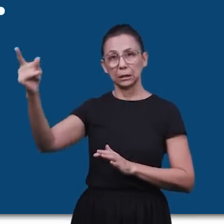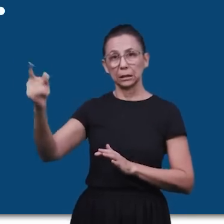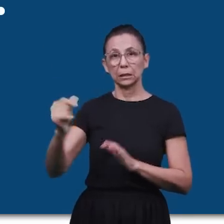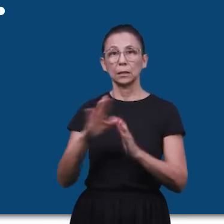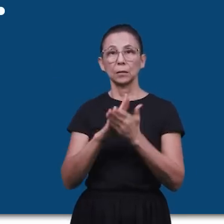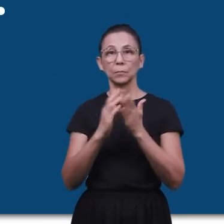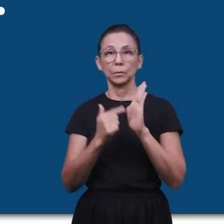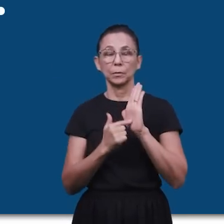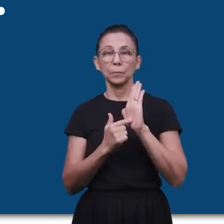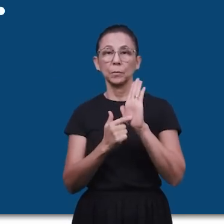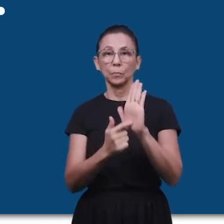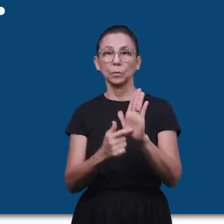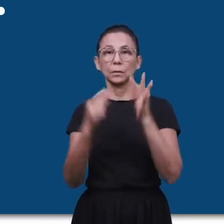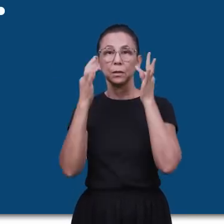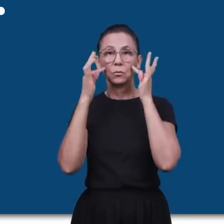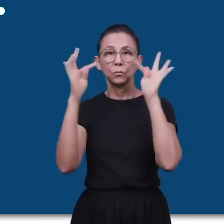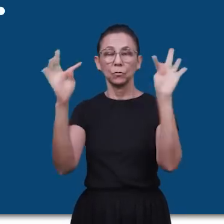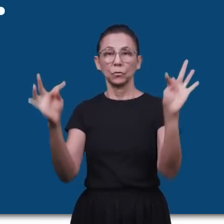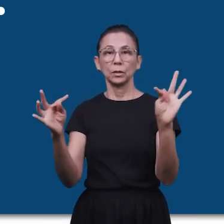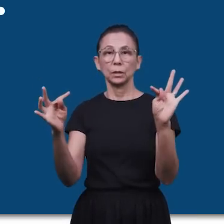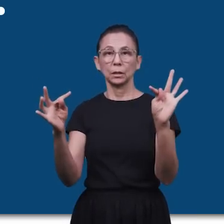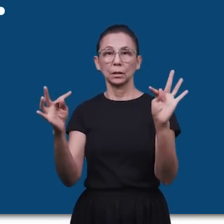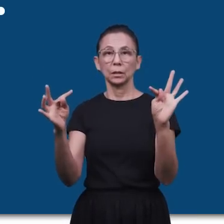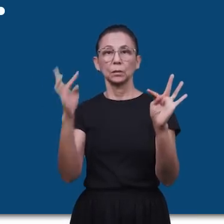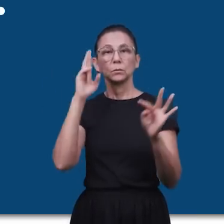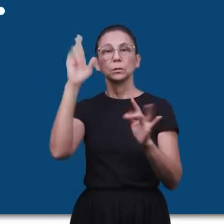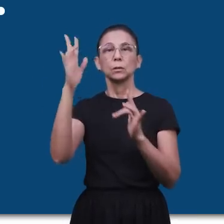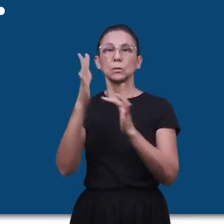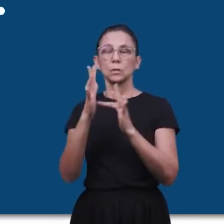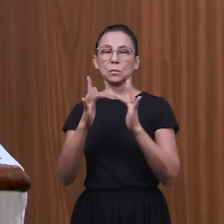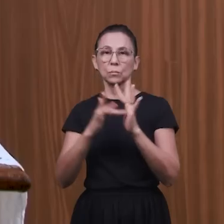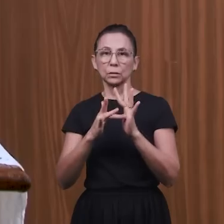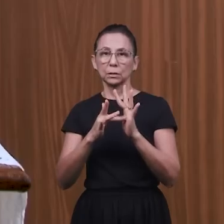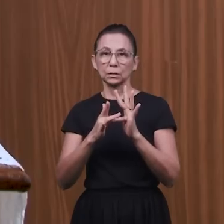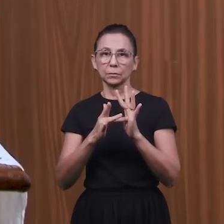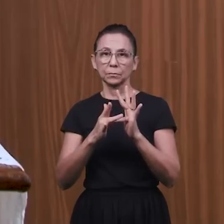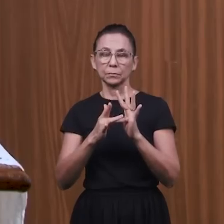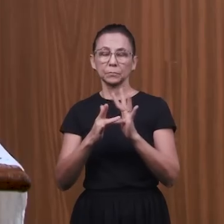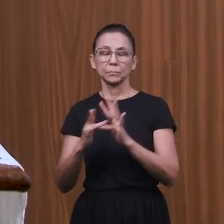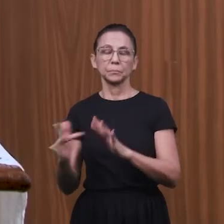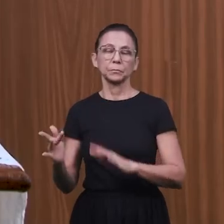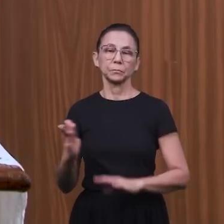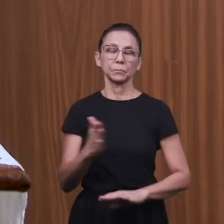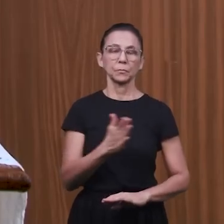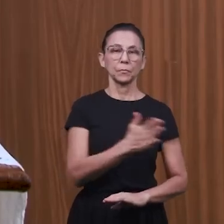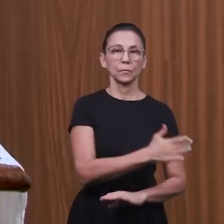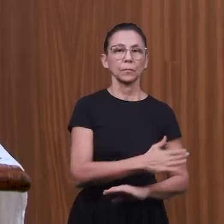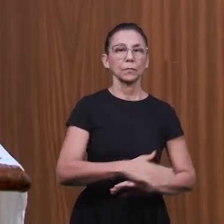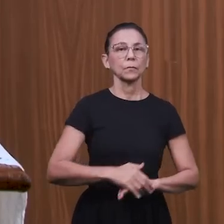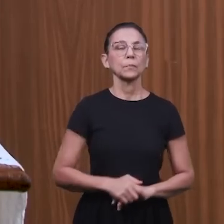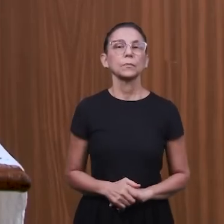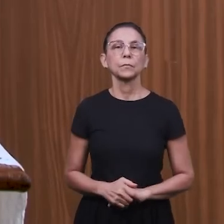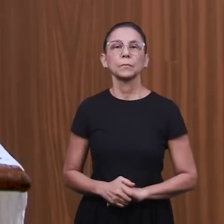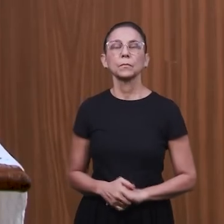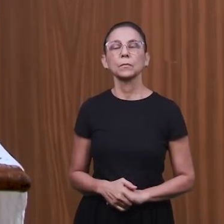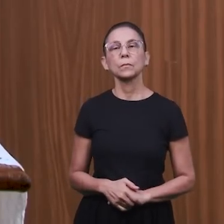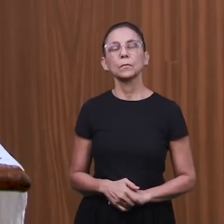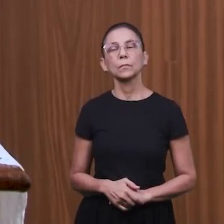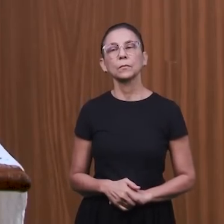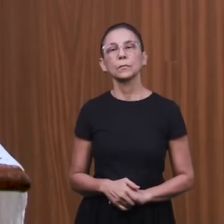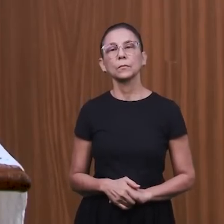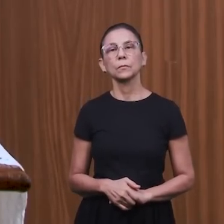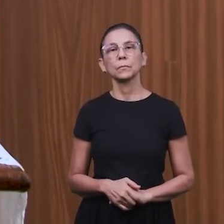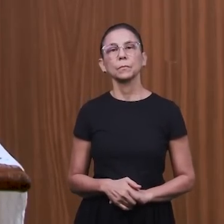mim testificam. Louvado seja o nome do Senhor. Meus queridos, Jesus havia entrado na